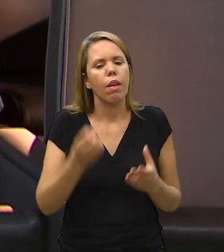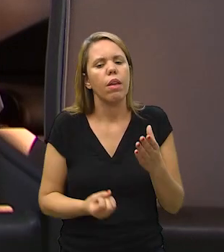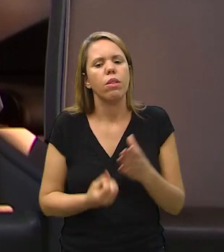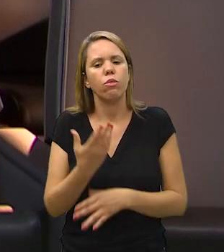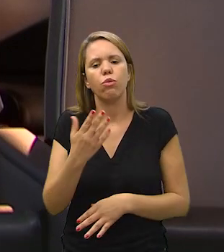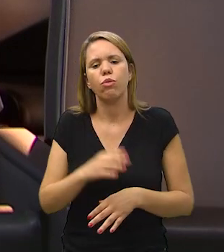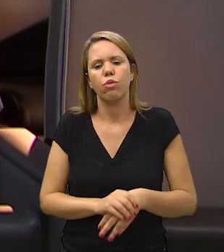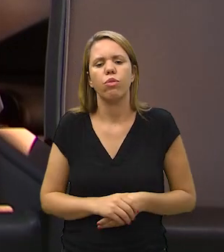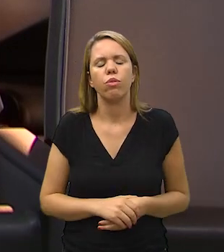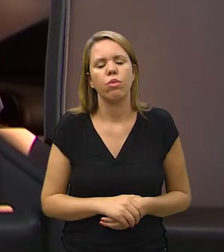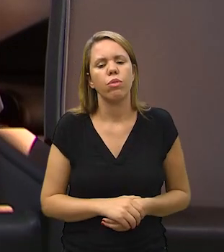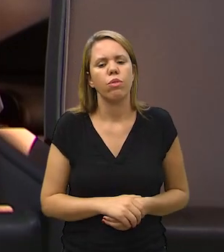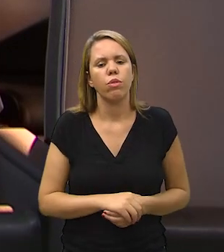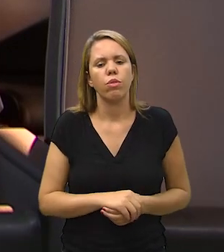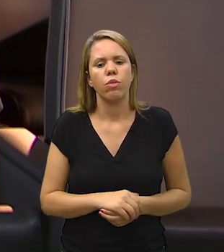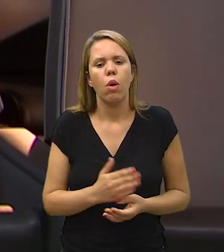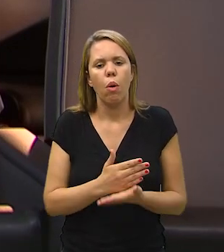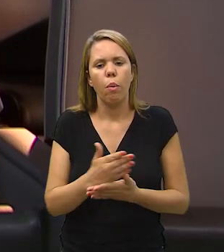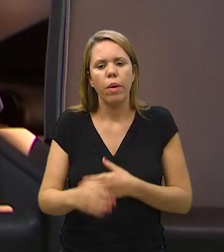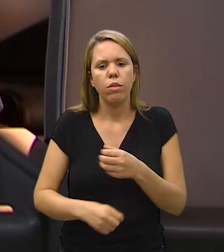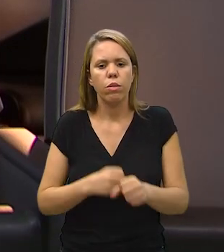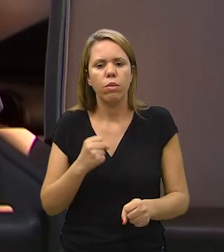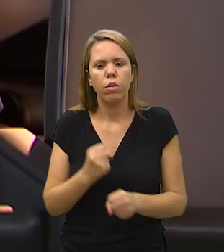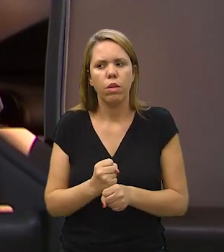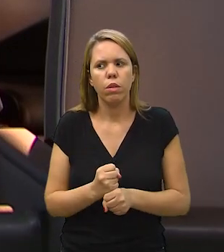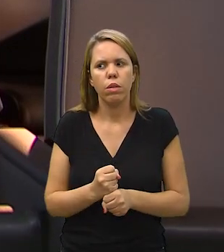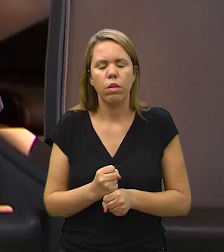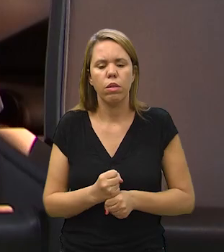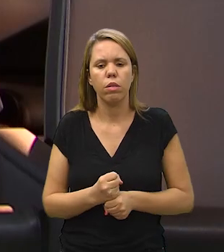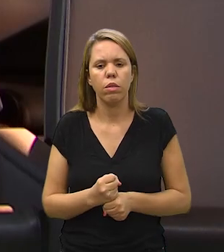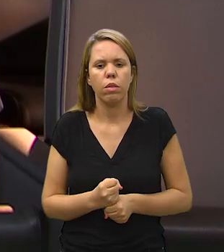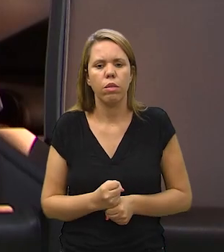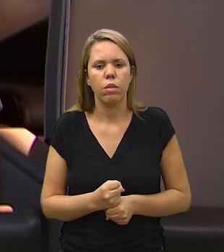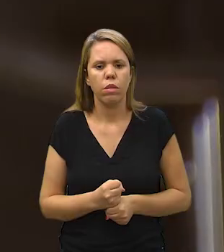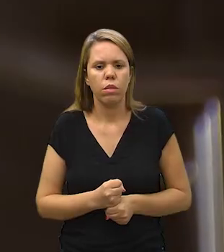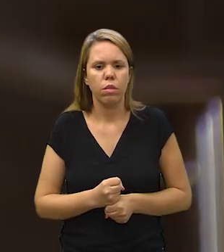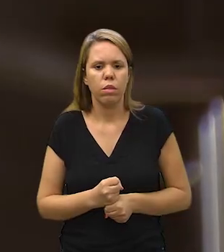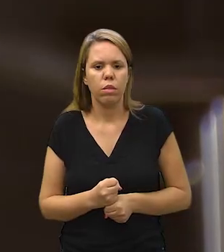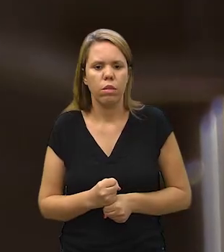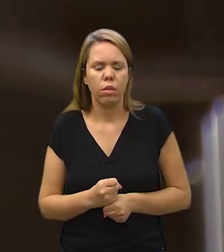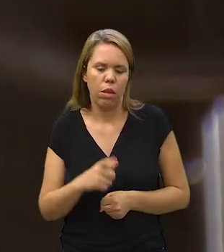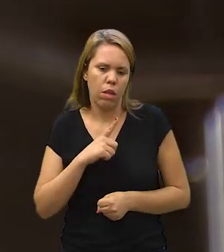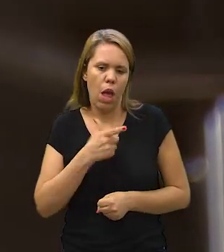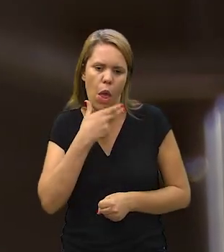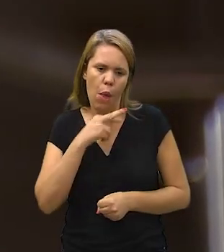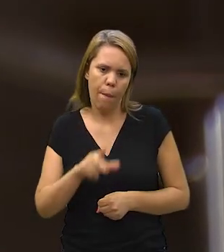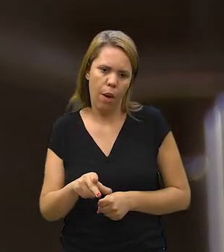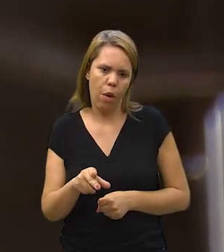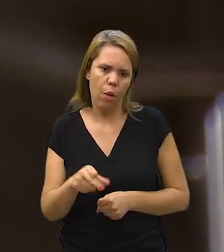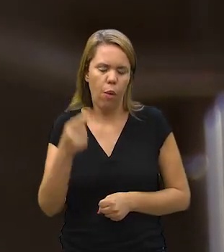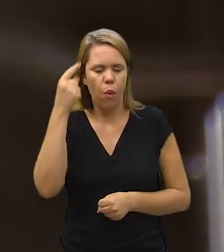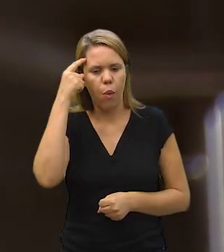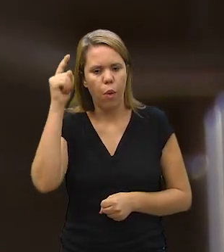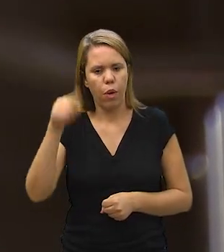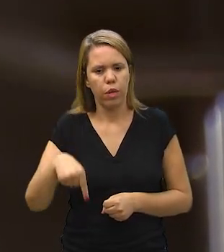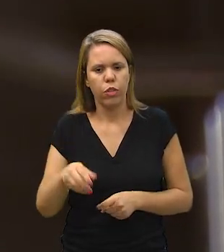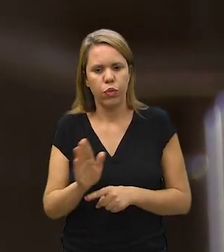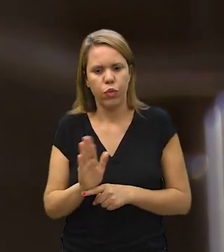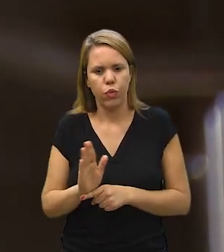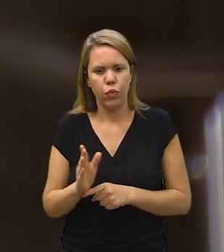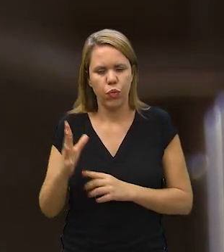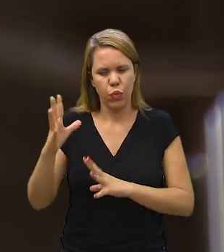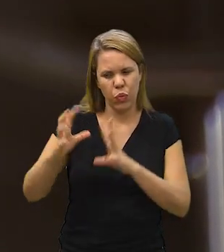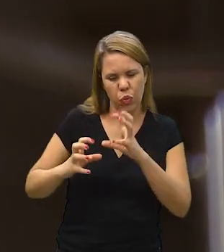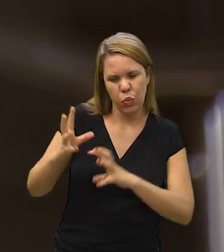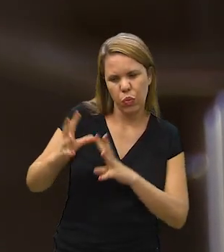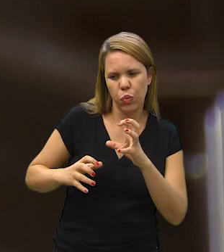surgiu no começo do ano, que daí eu tenho um irmão, então a ideia do curto, assim, essa coisa